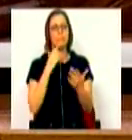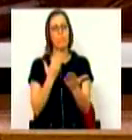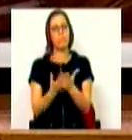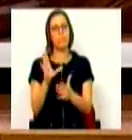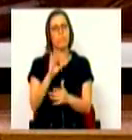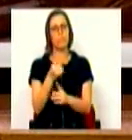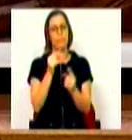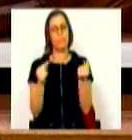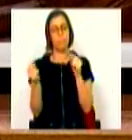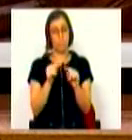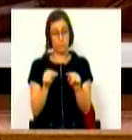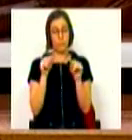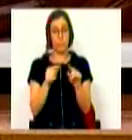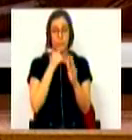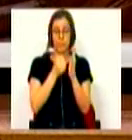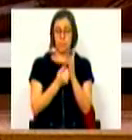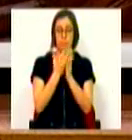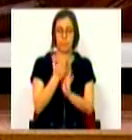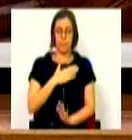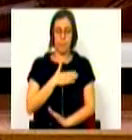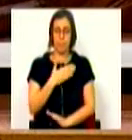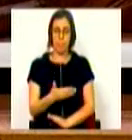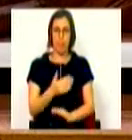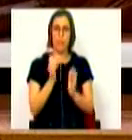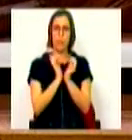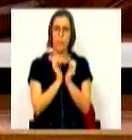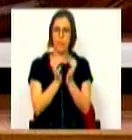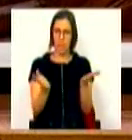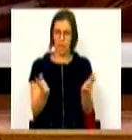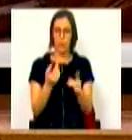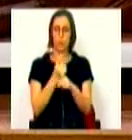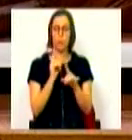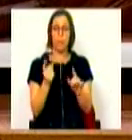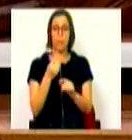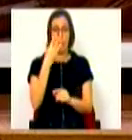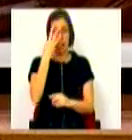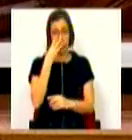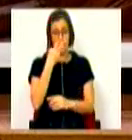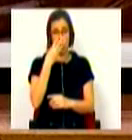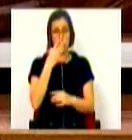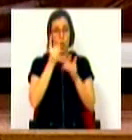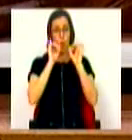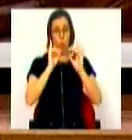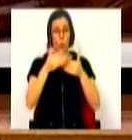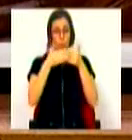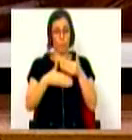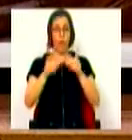Suscitamos mais este debate sobre esta medida dos passos sociais, quando faltam 3 dias para se